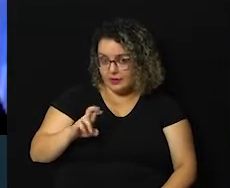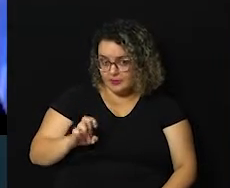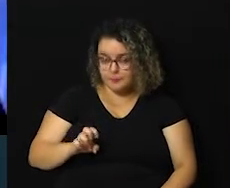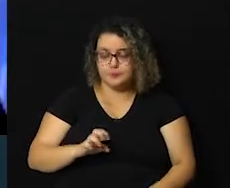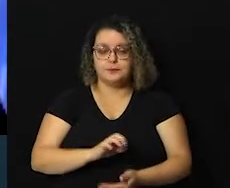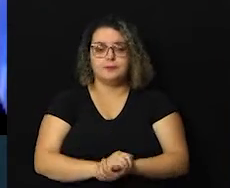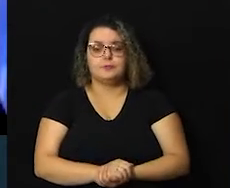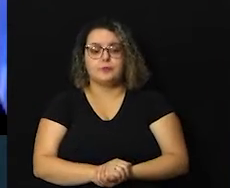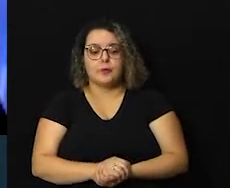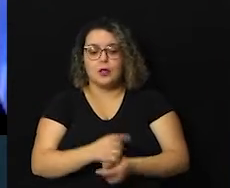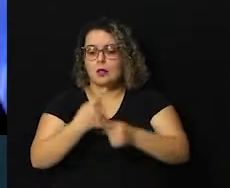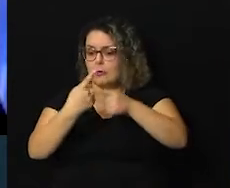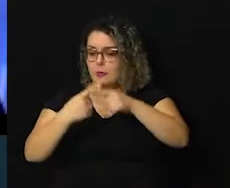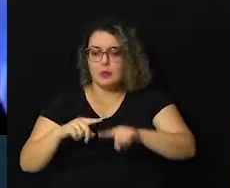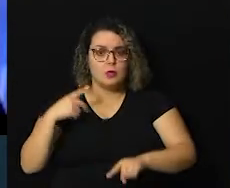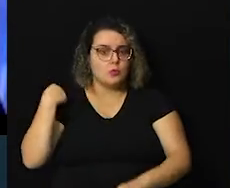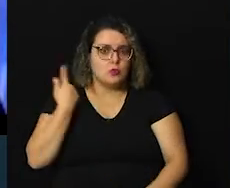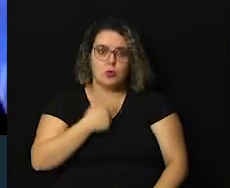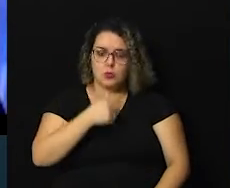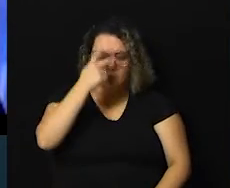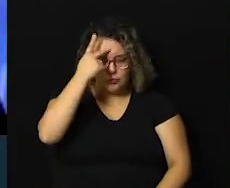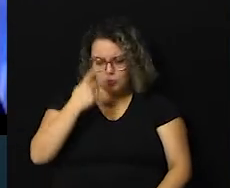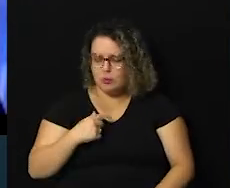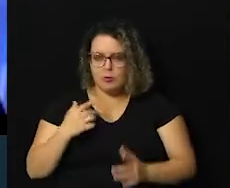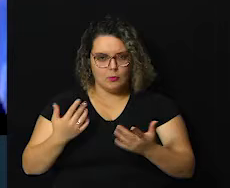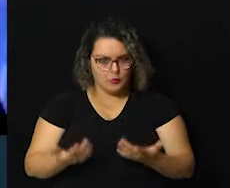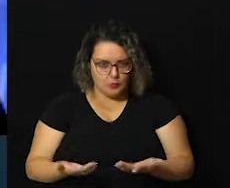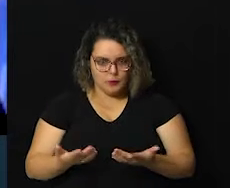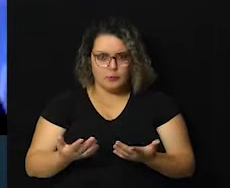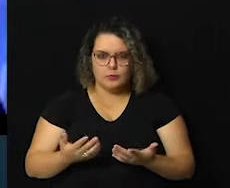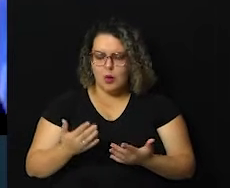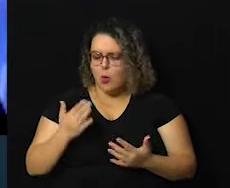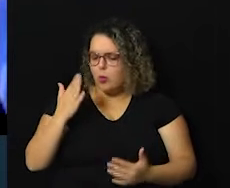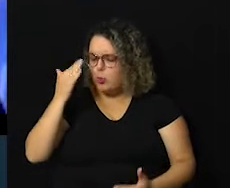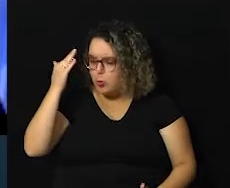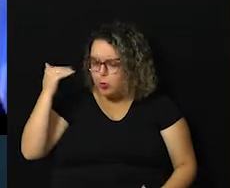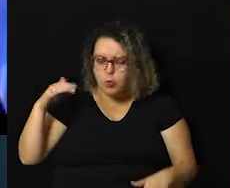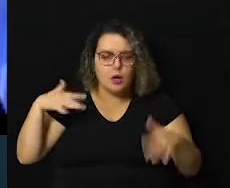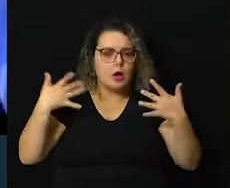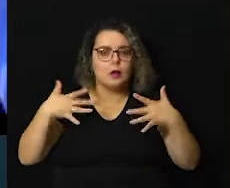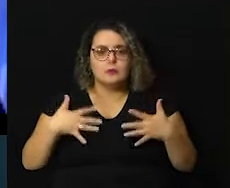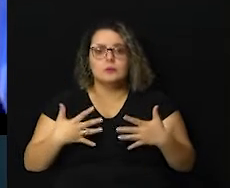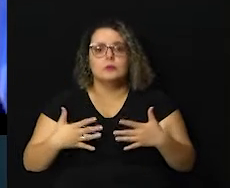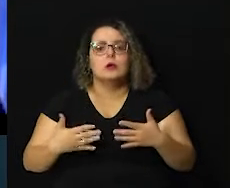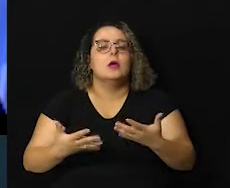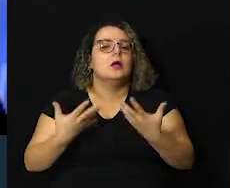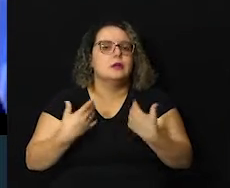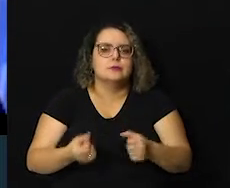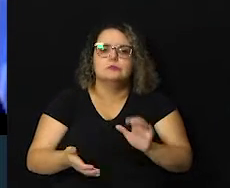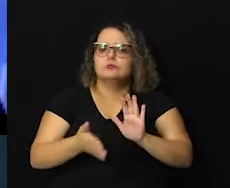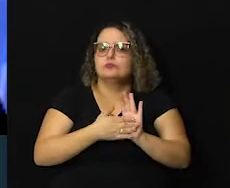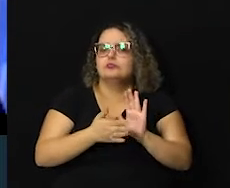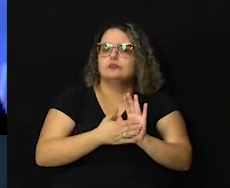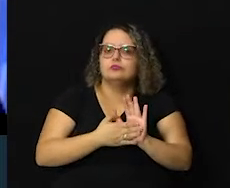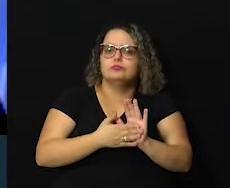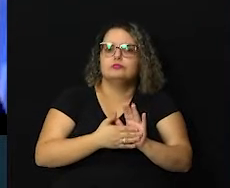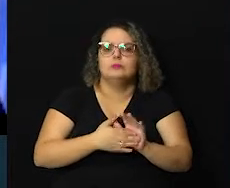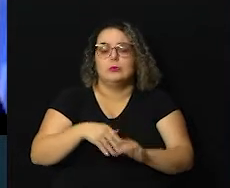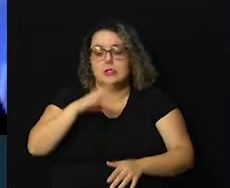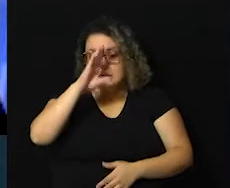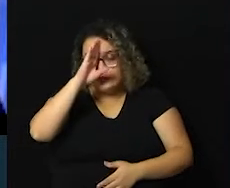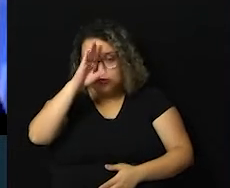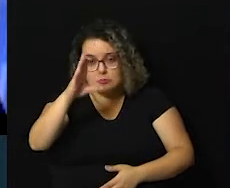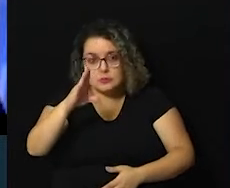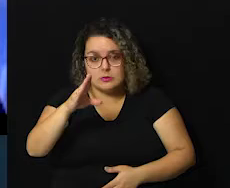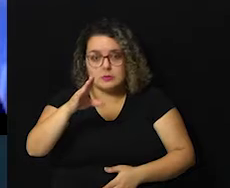campeonato sem por cento nosso e deu super super super certo a gente foi muito bem a gente recebeu propostas de transmissão